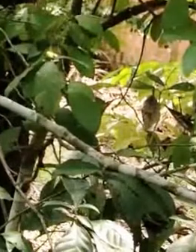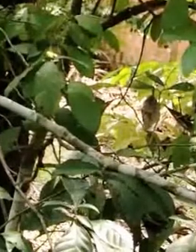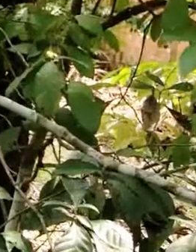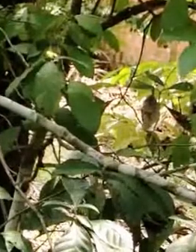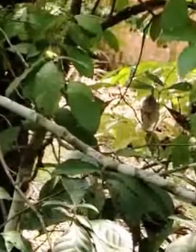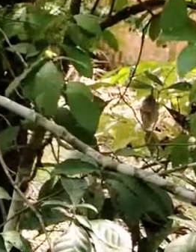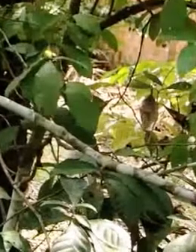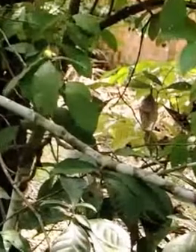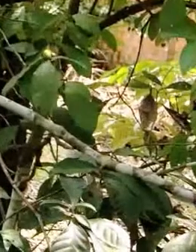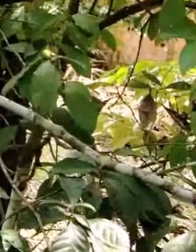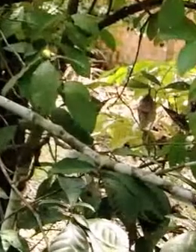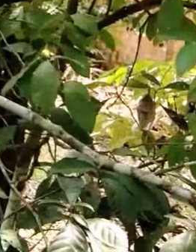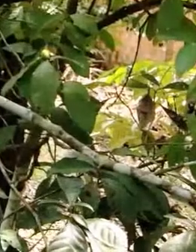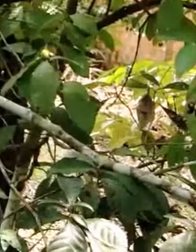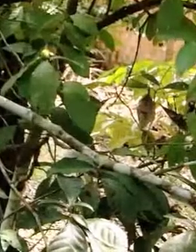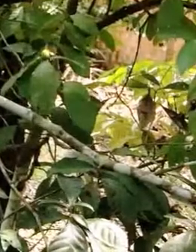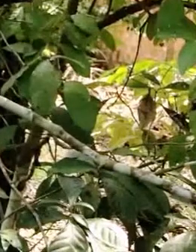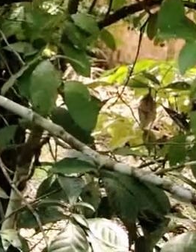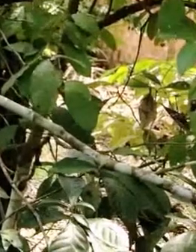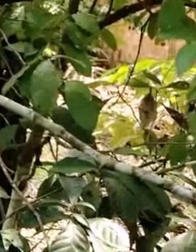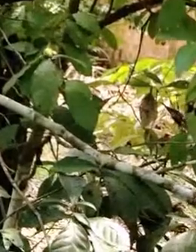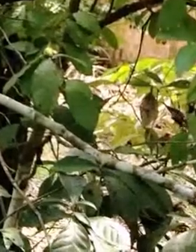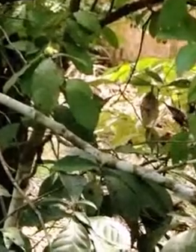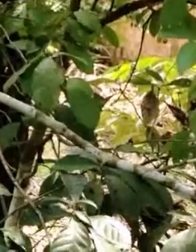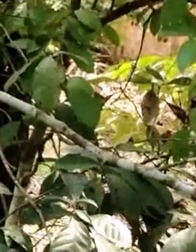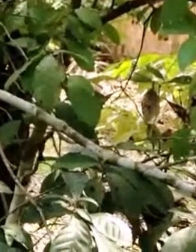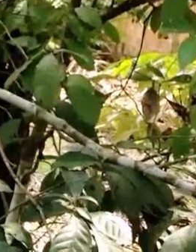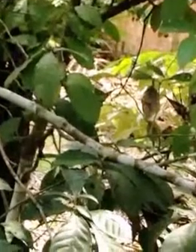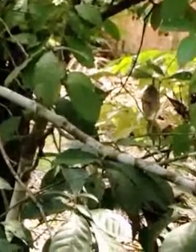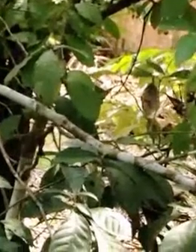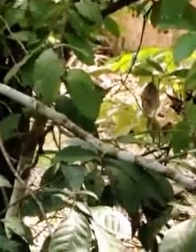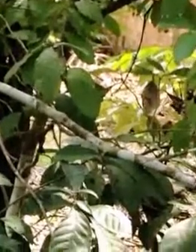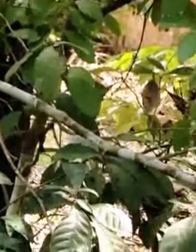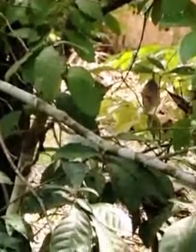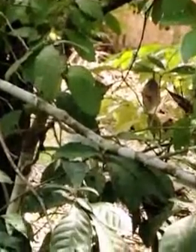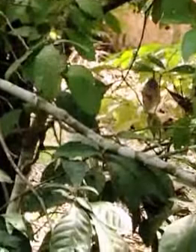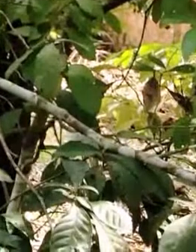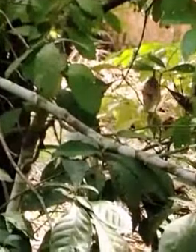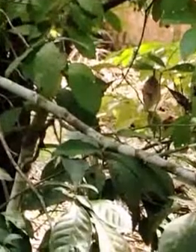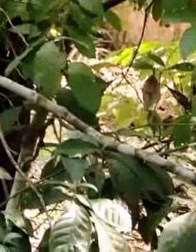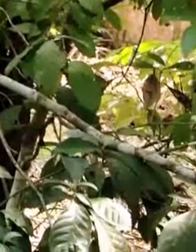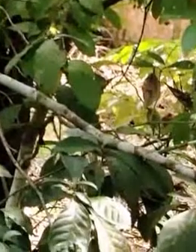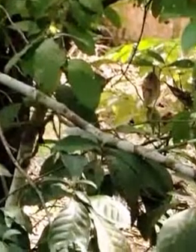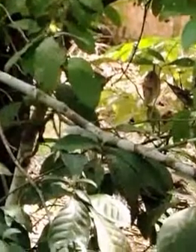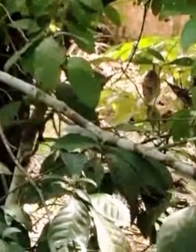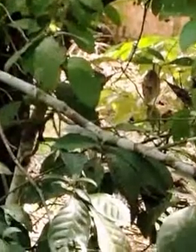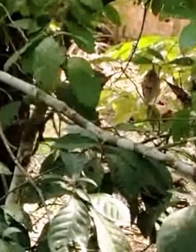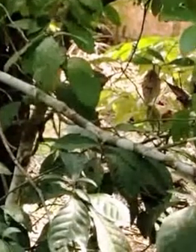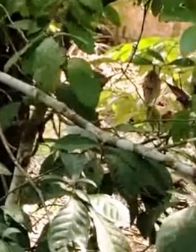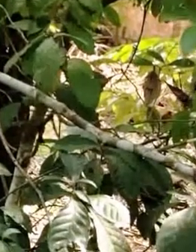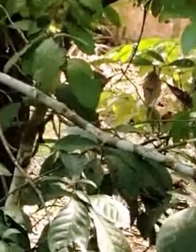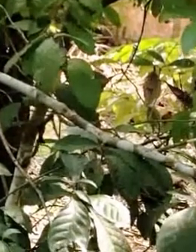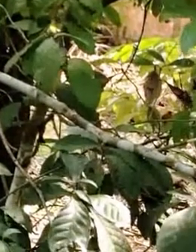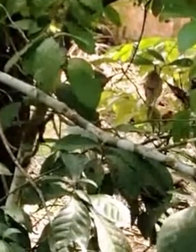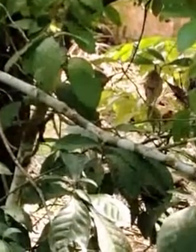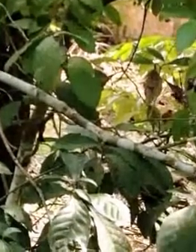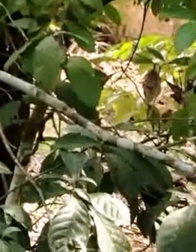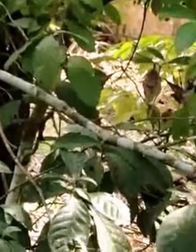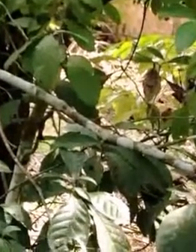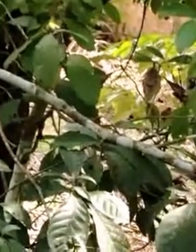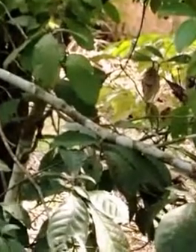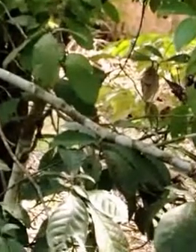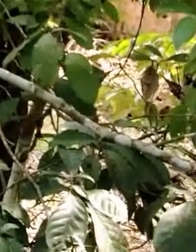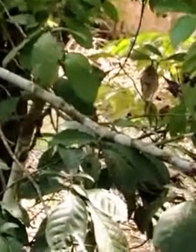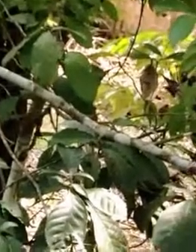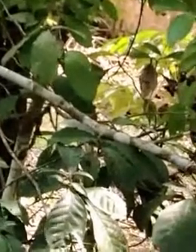recebi este prêmio de valor. Eu